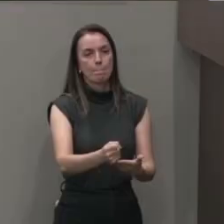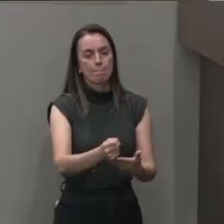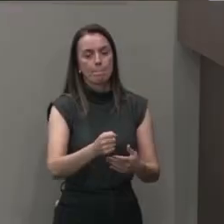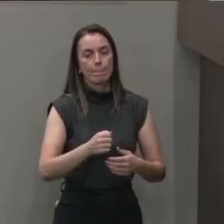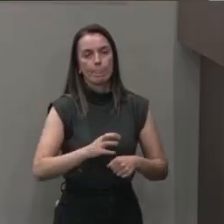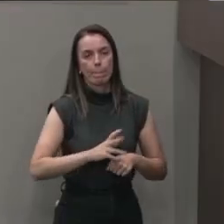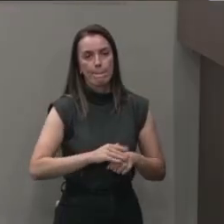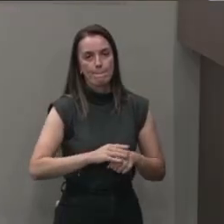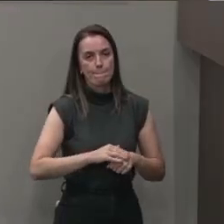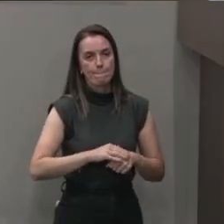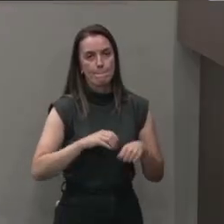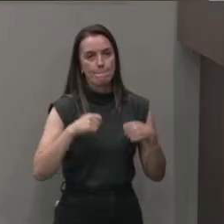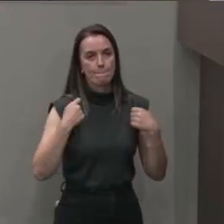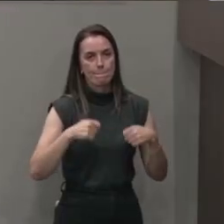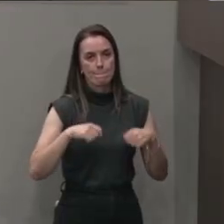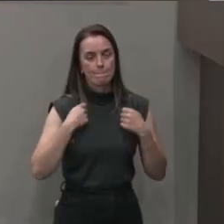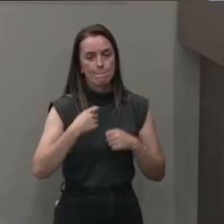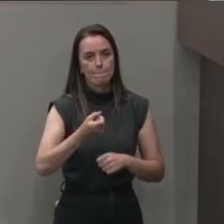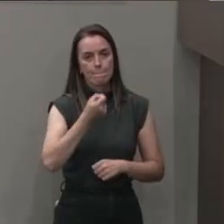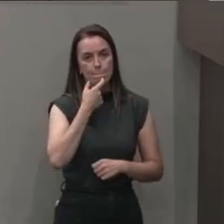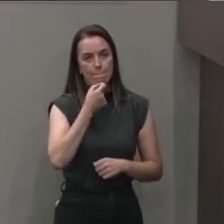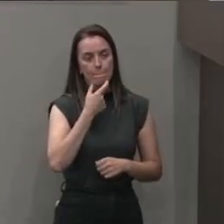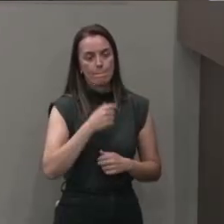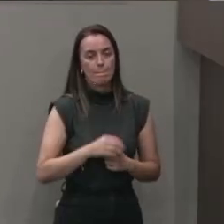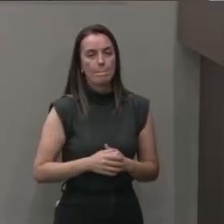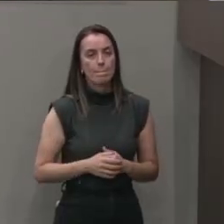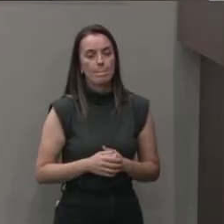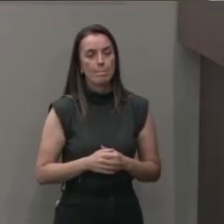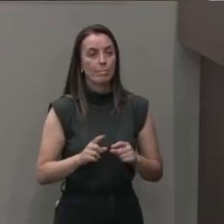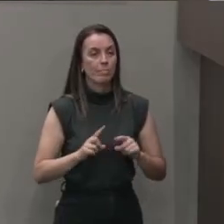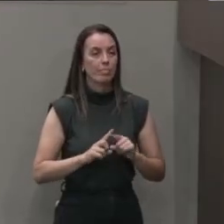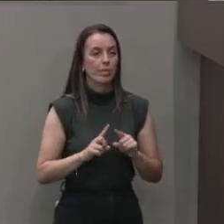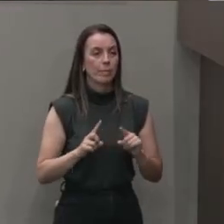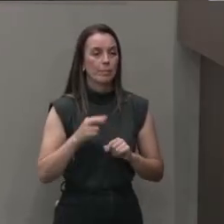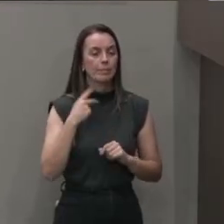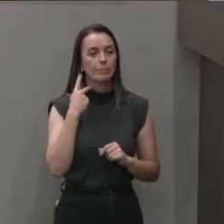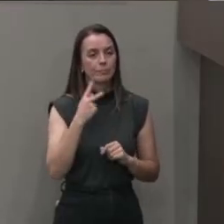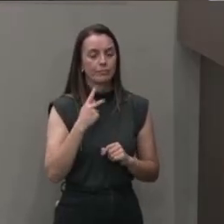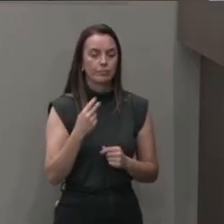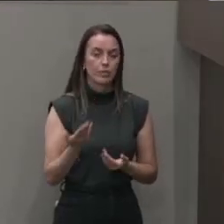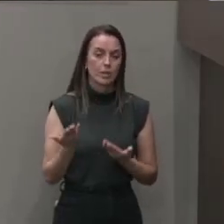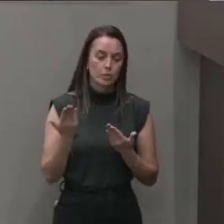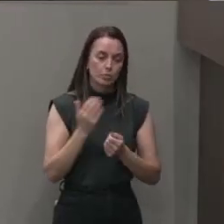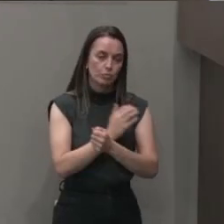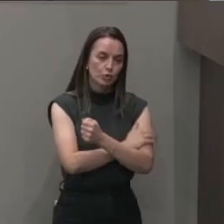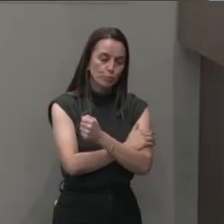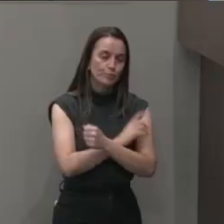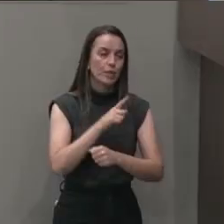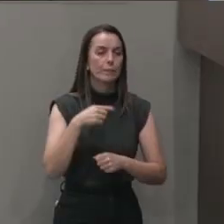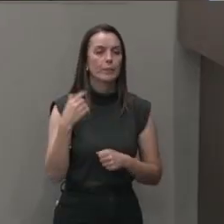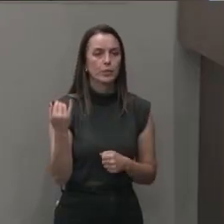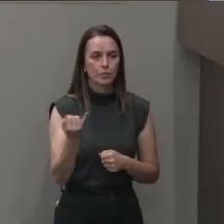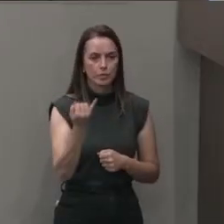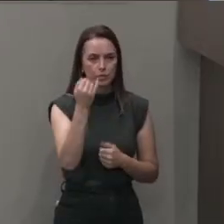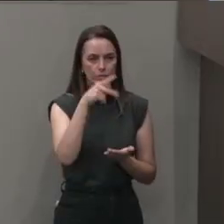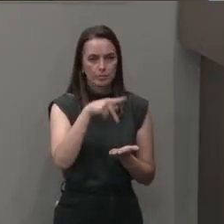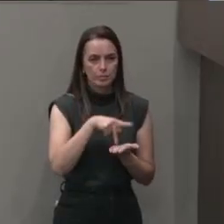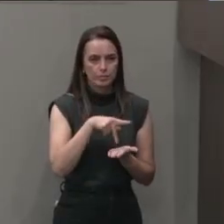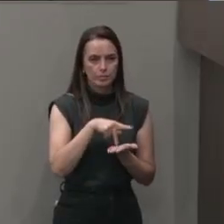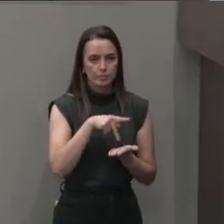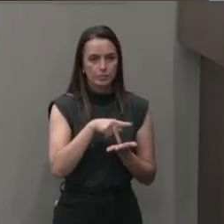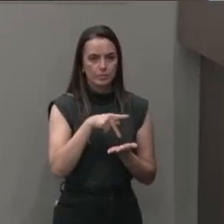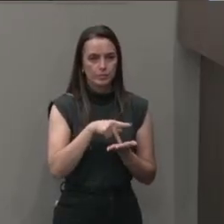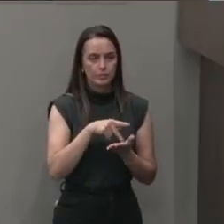doente lá esperando o medicamento em casa não chega. Mas, vereador Kruger, é muito importante isso, é verdade,